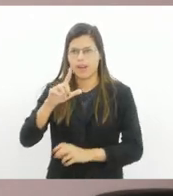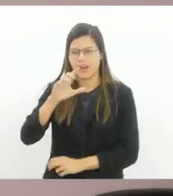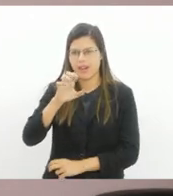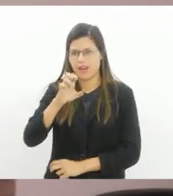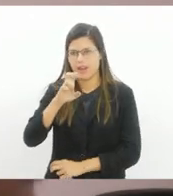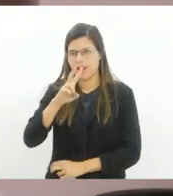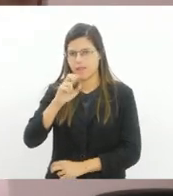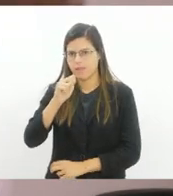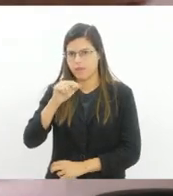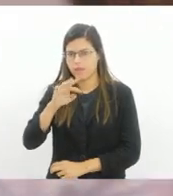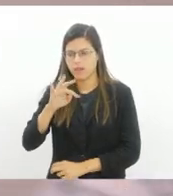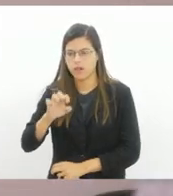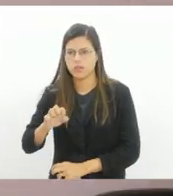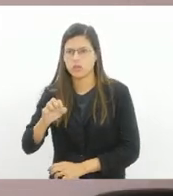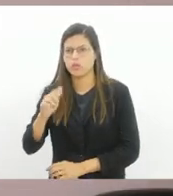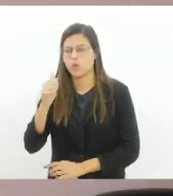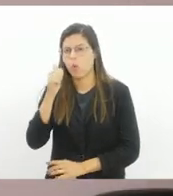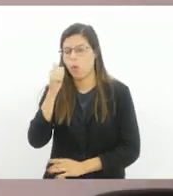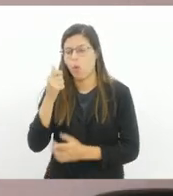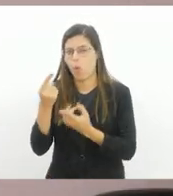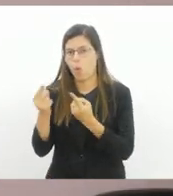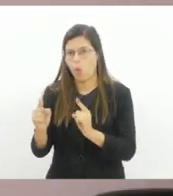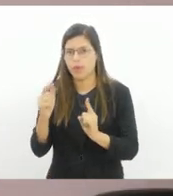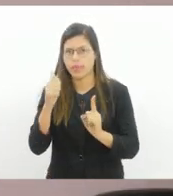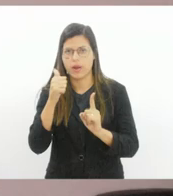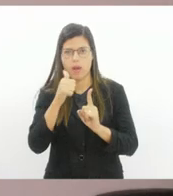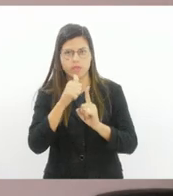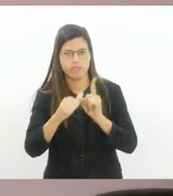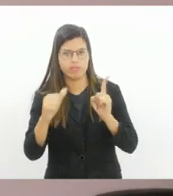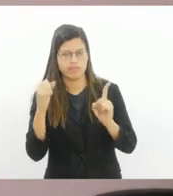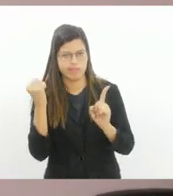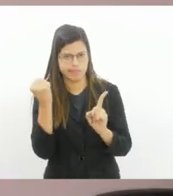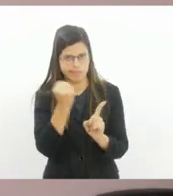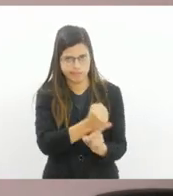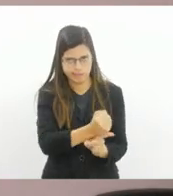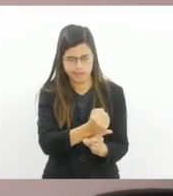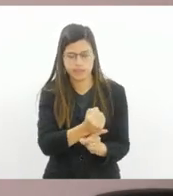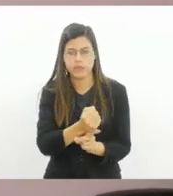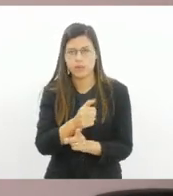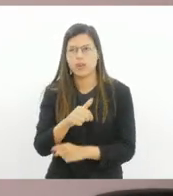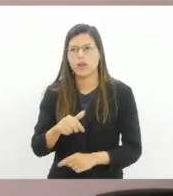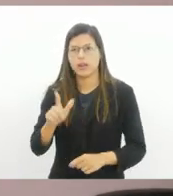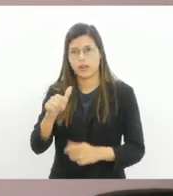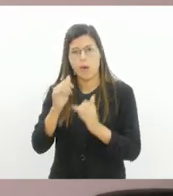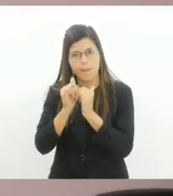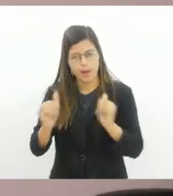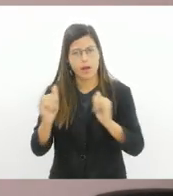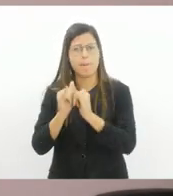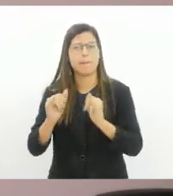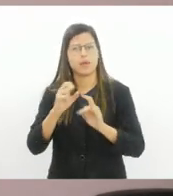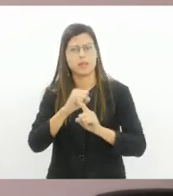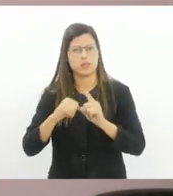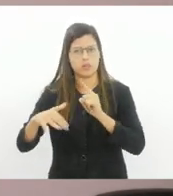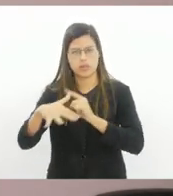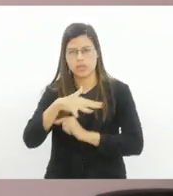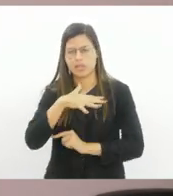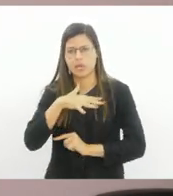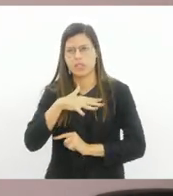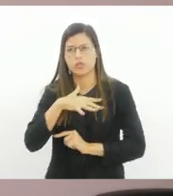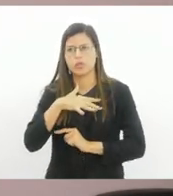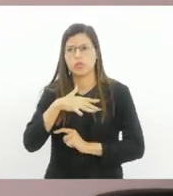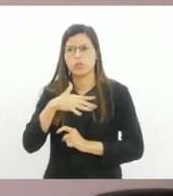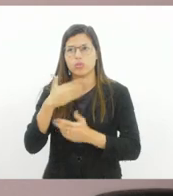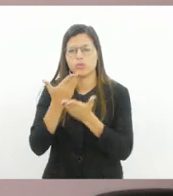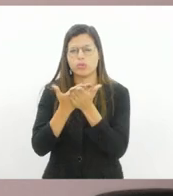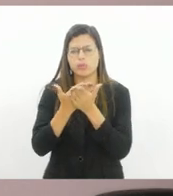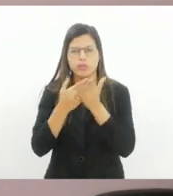o Feminicídio, que é uma organização, uma campanha da sociedade civil, na verdade, né? Que vem